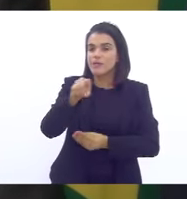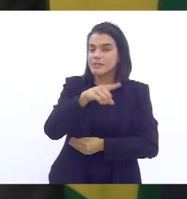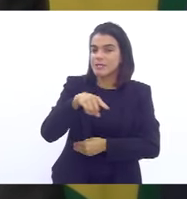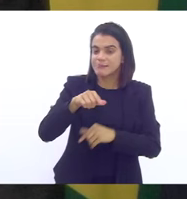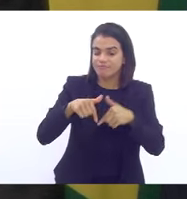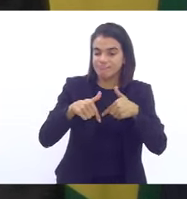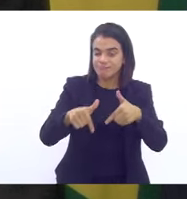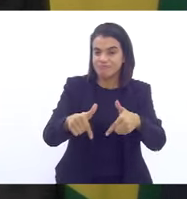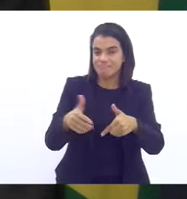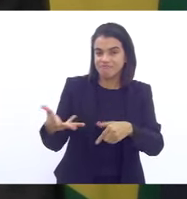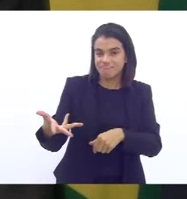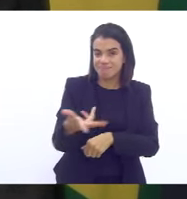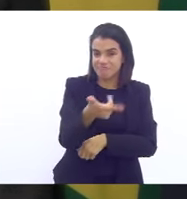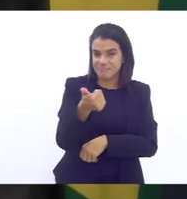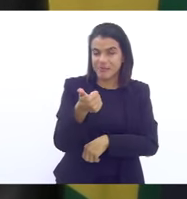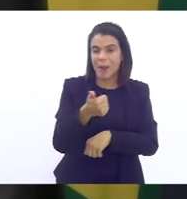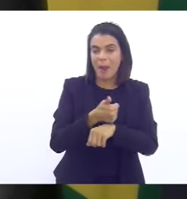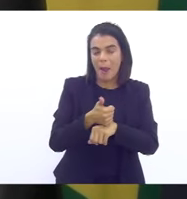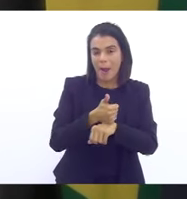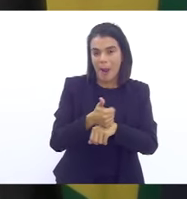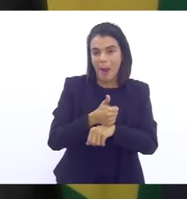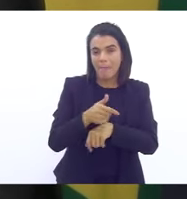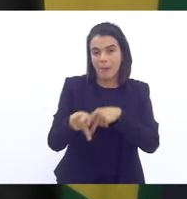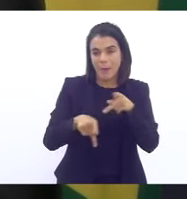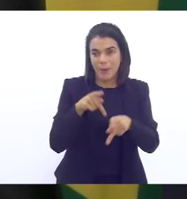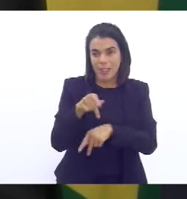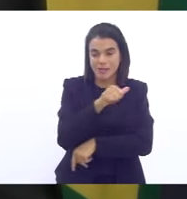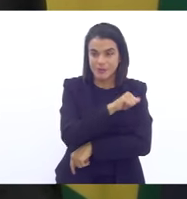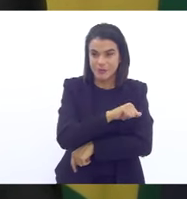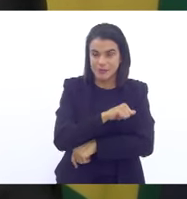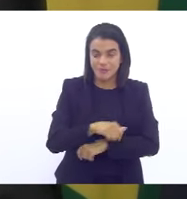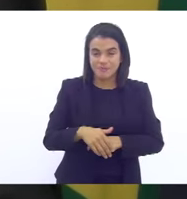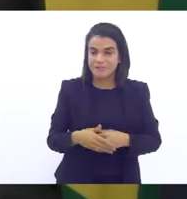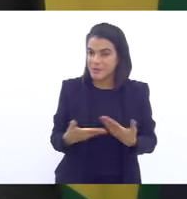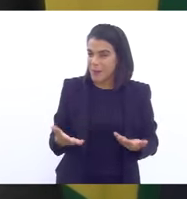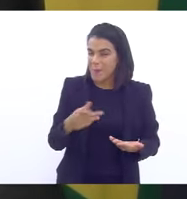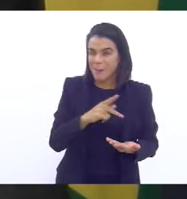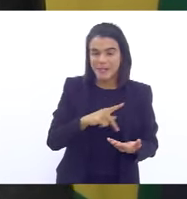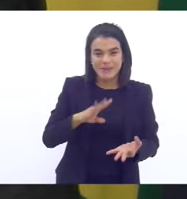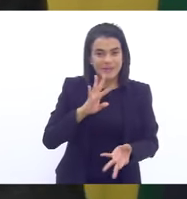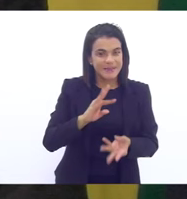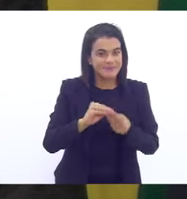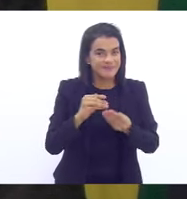o serviço de excelência à população fluminense. No mesmo, presidente, era só